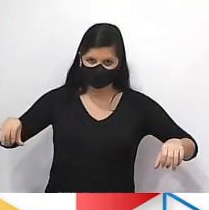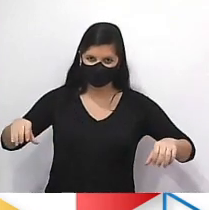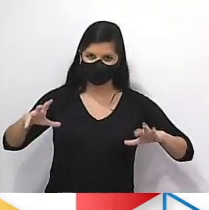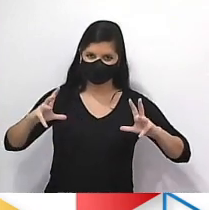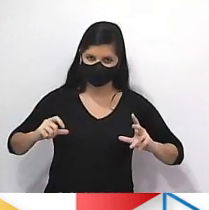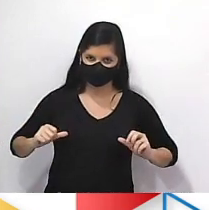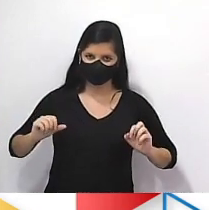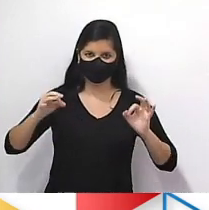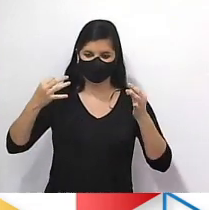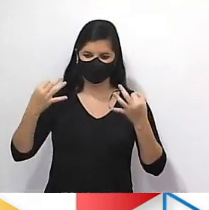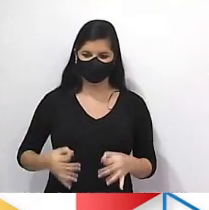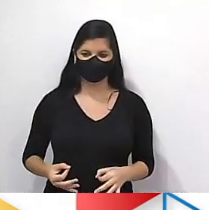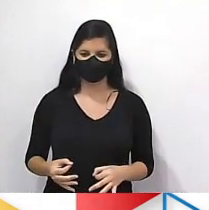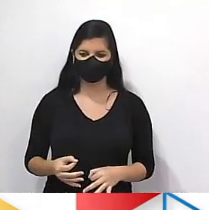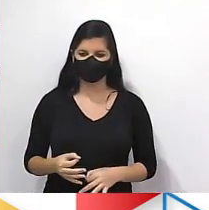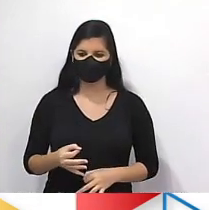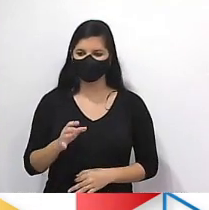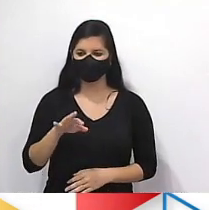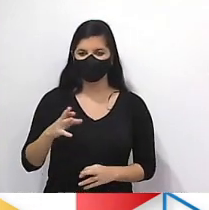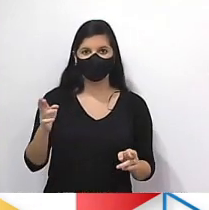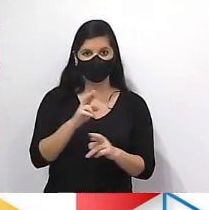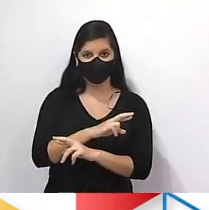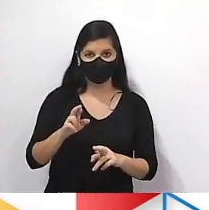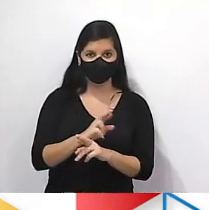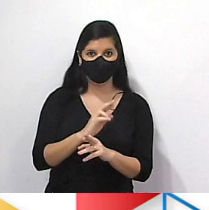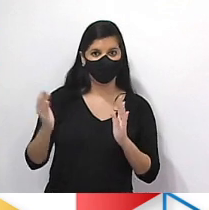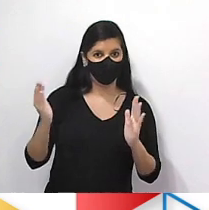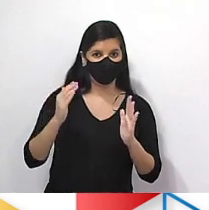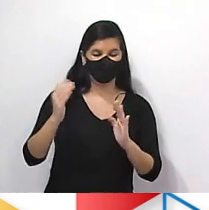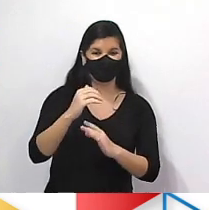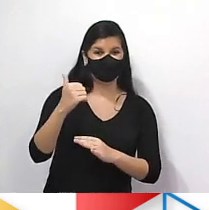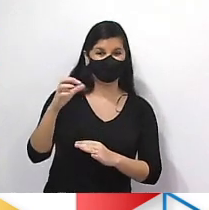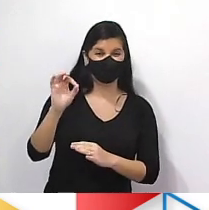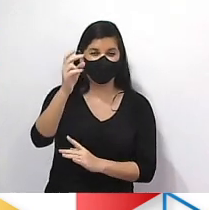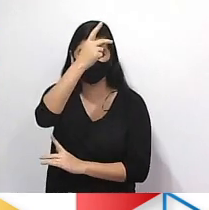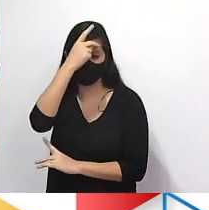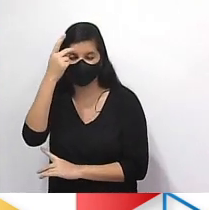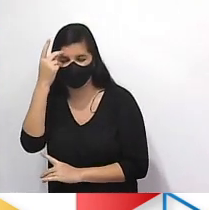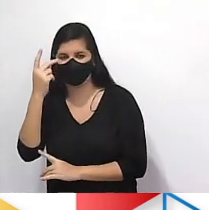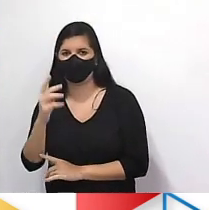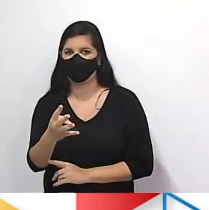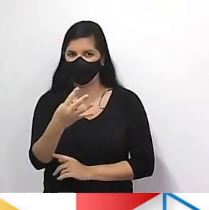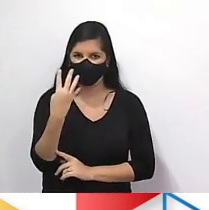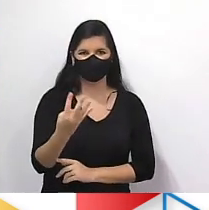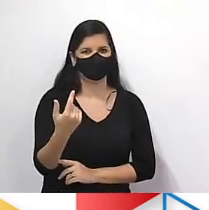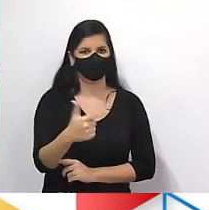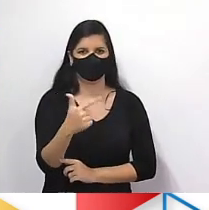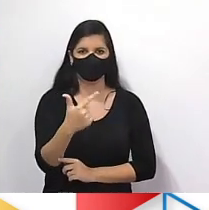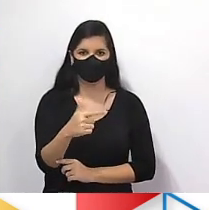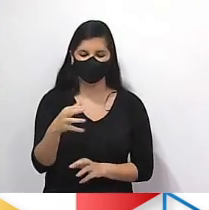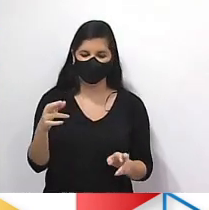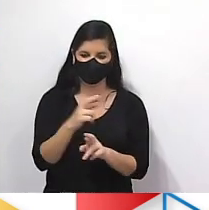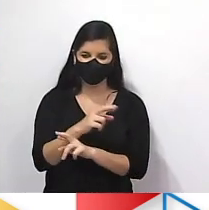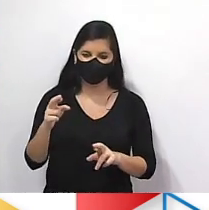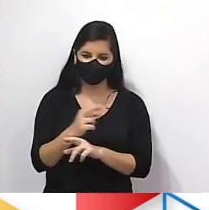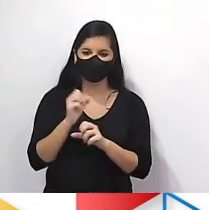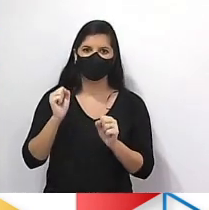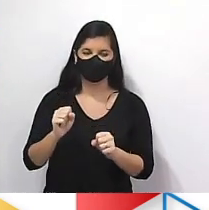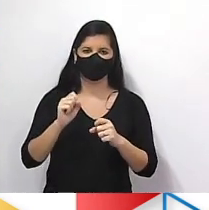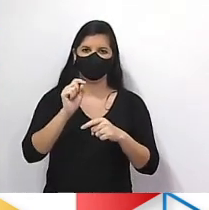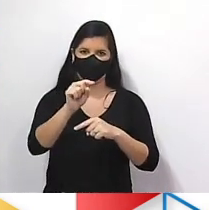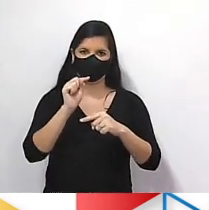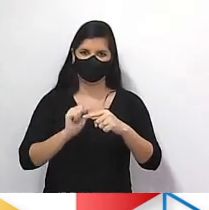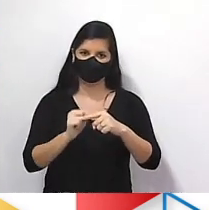uma estimativa entre 10 pessoas, 4 não tem saneamento básico, essa relação pode ser indicada pela